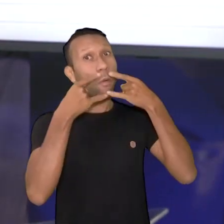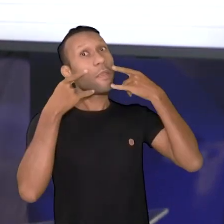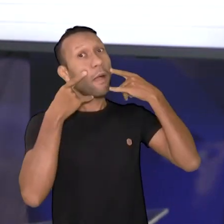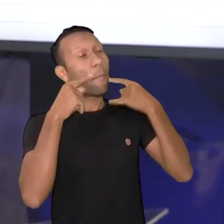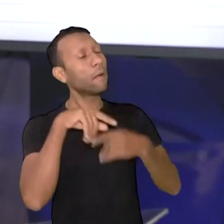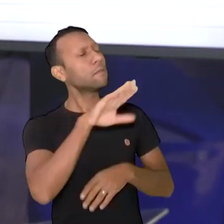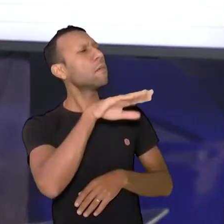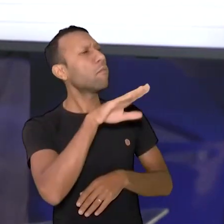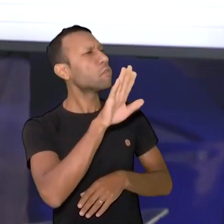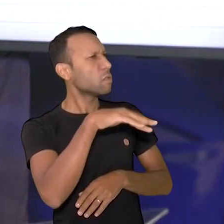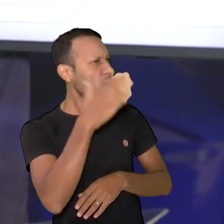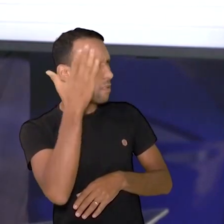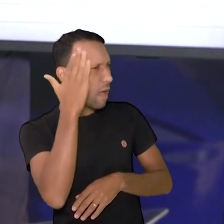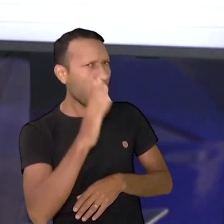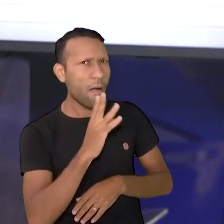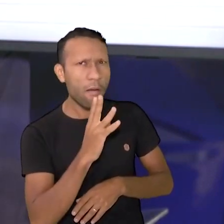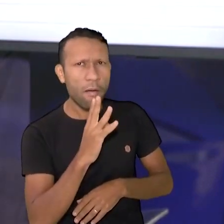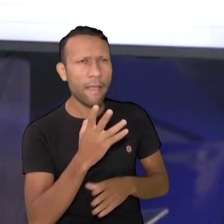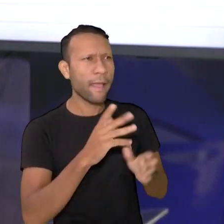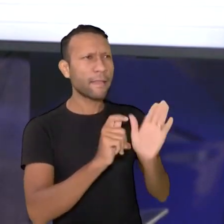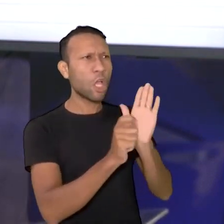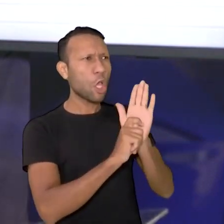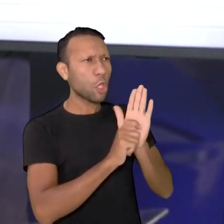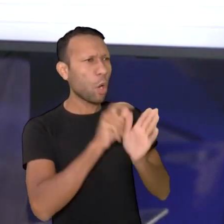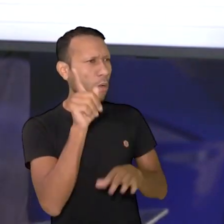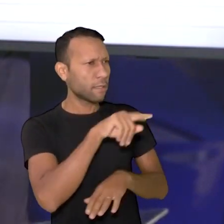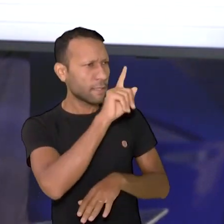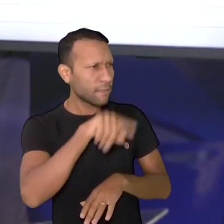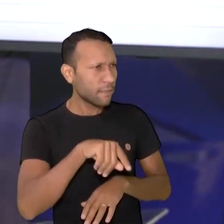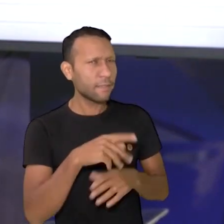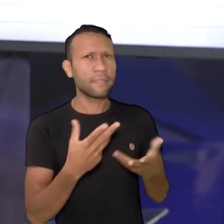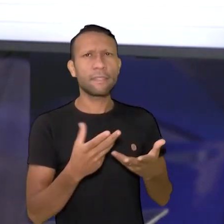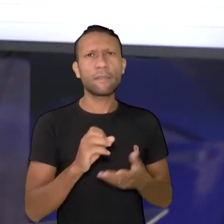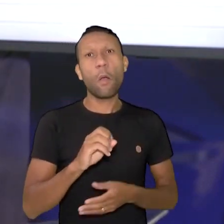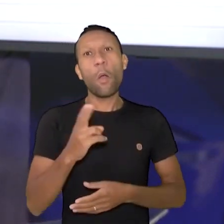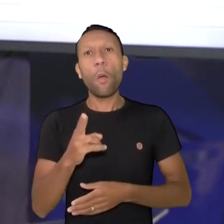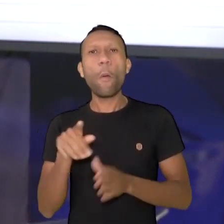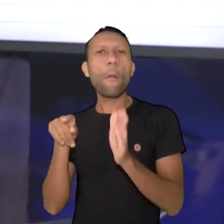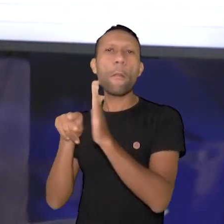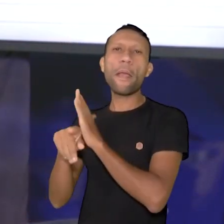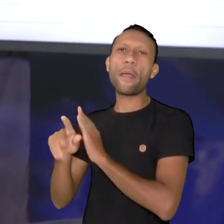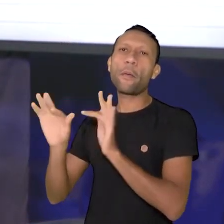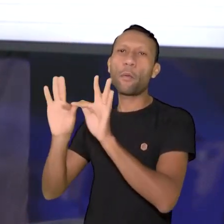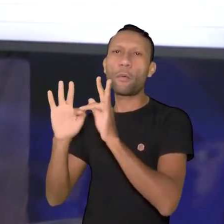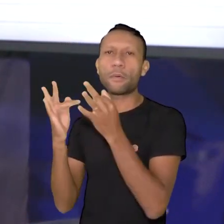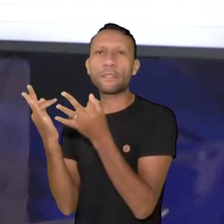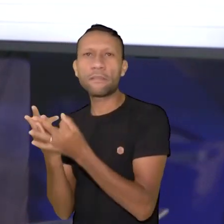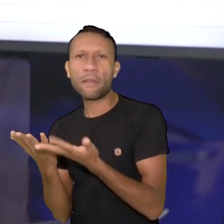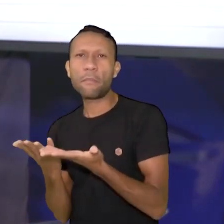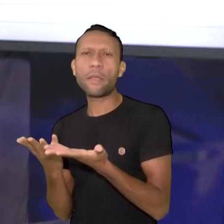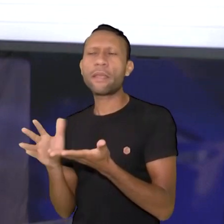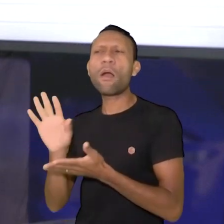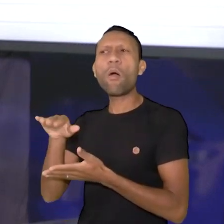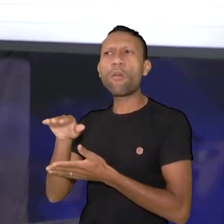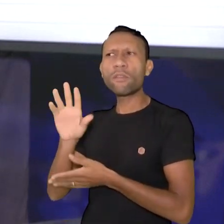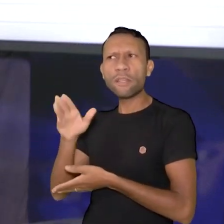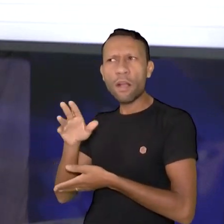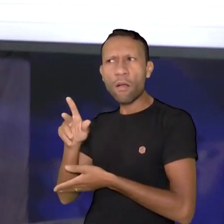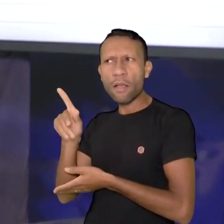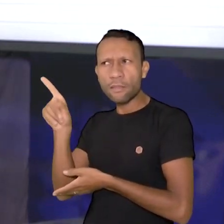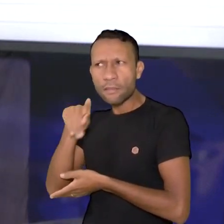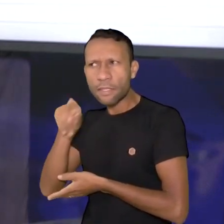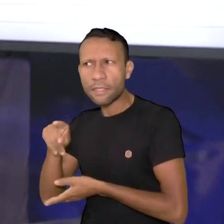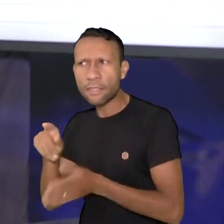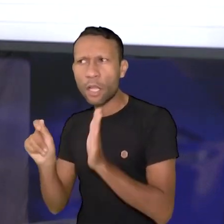se ele já ouviu falar. Com a família, pergunta lá na tua família se eles já ouviram falar de alguma droga lícita ou ilícita. E aí, quando